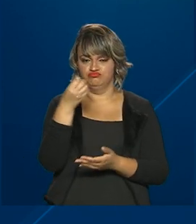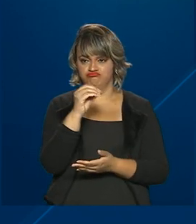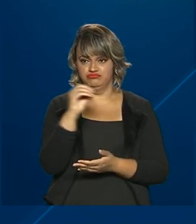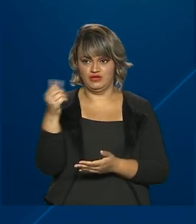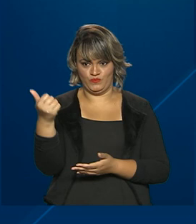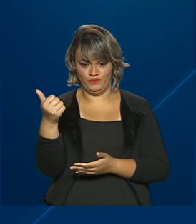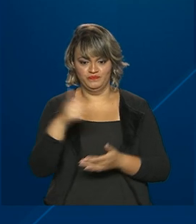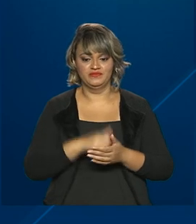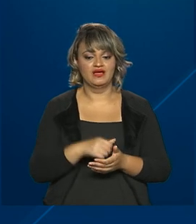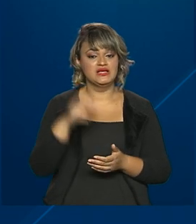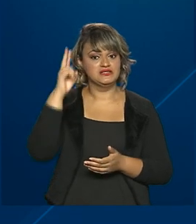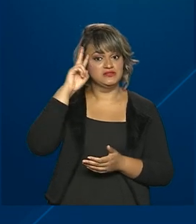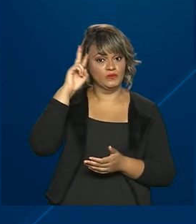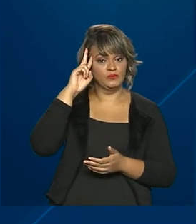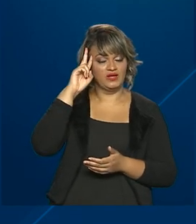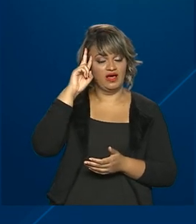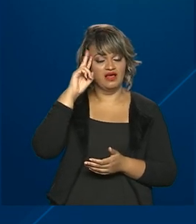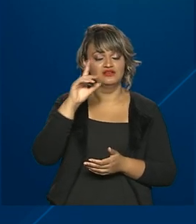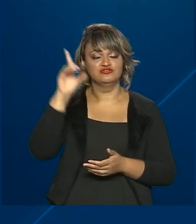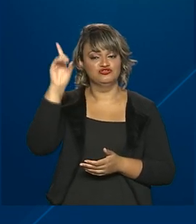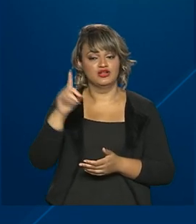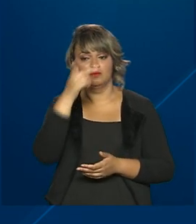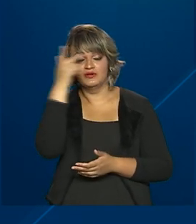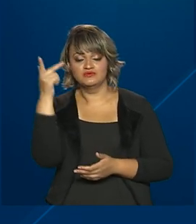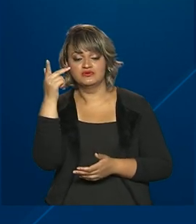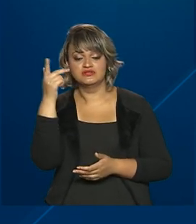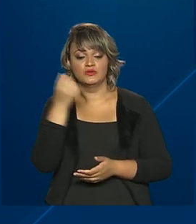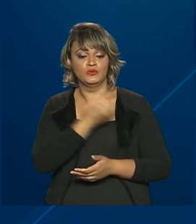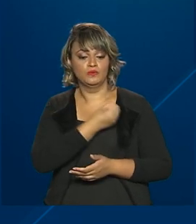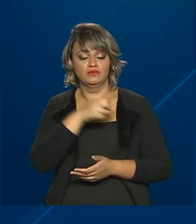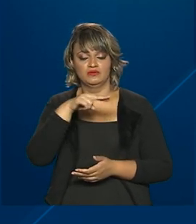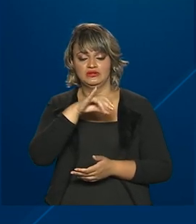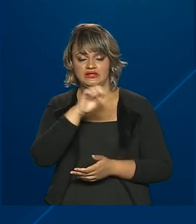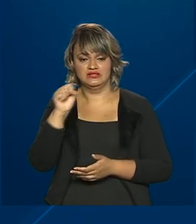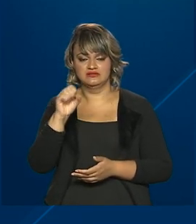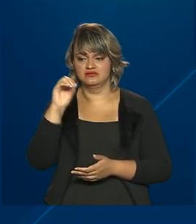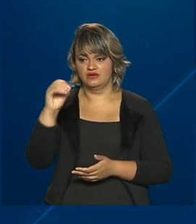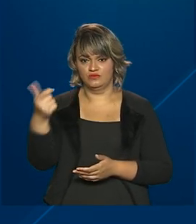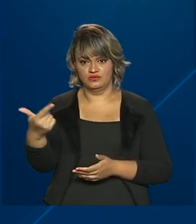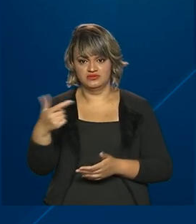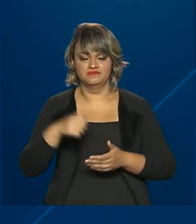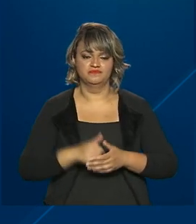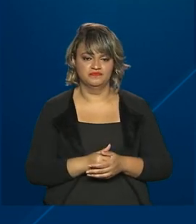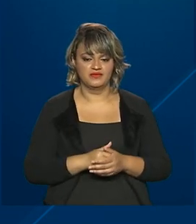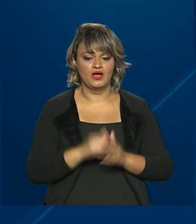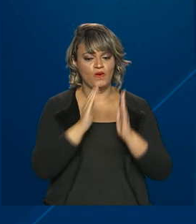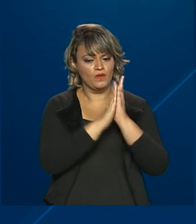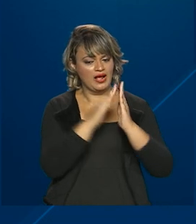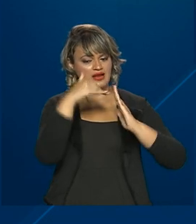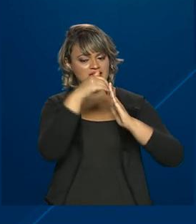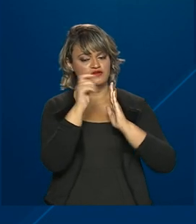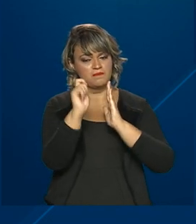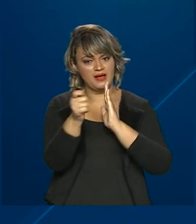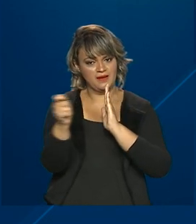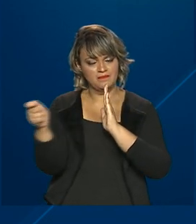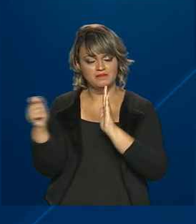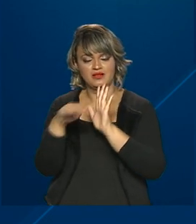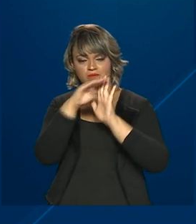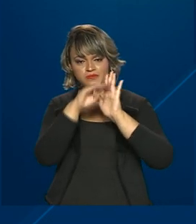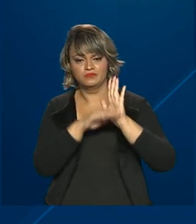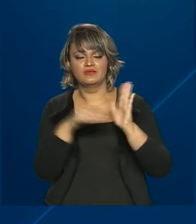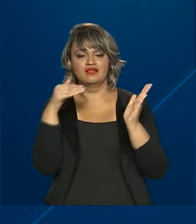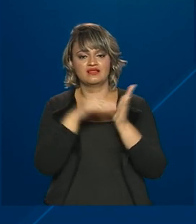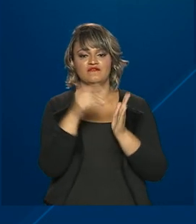na segunda-feira dia 13 será a vez de receber quem tem Nice final 2 o calendário de pagamentos